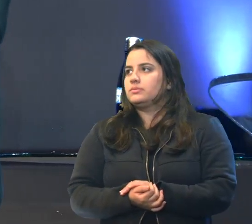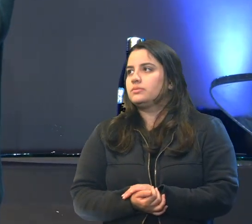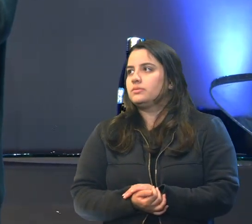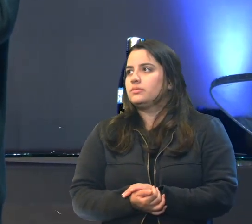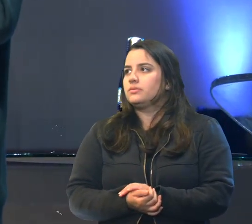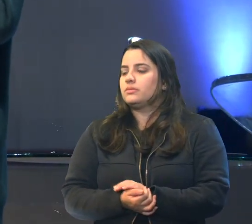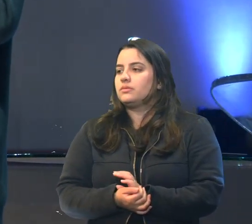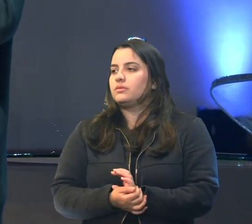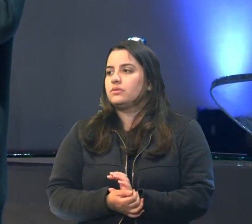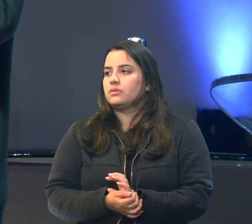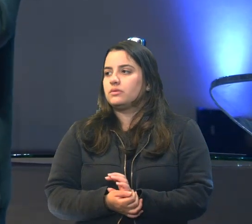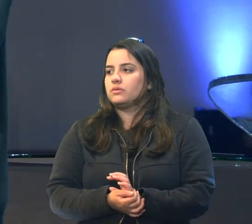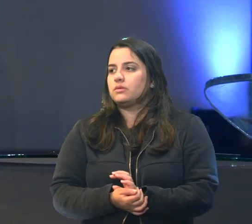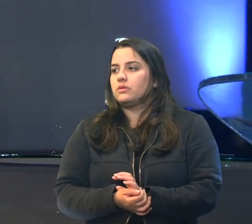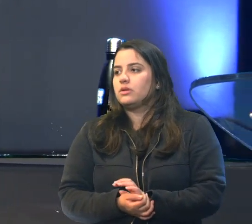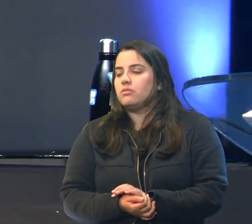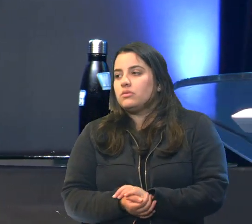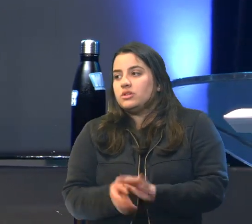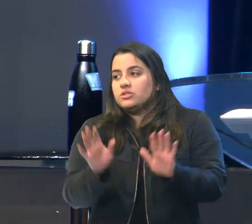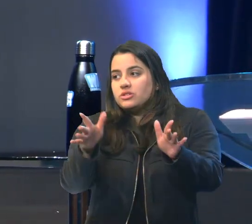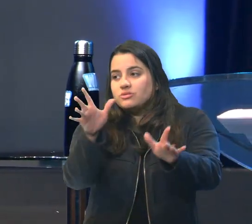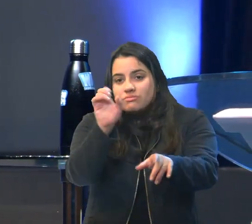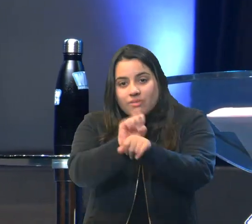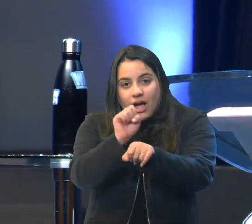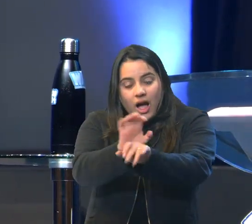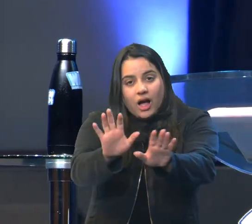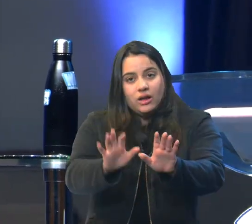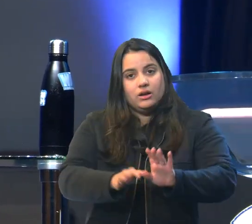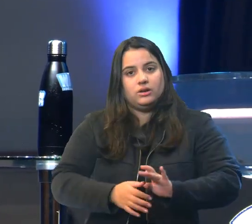Gente, para um pouquinho.